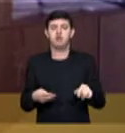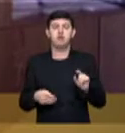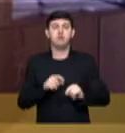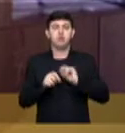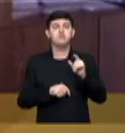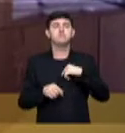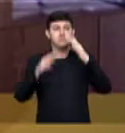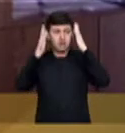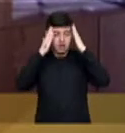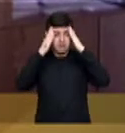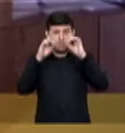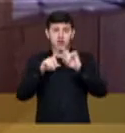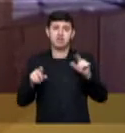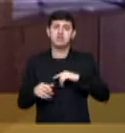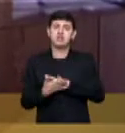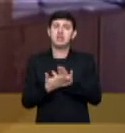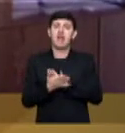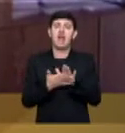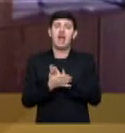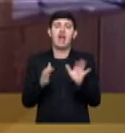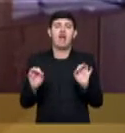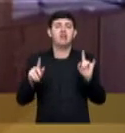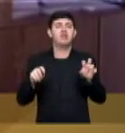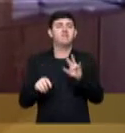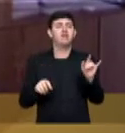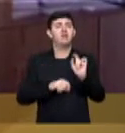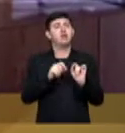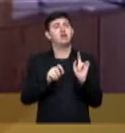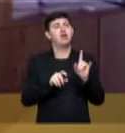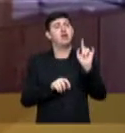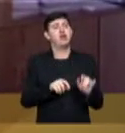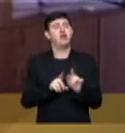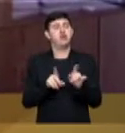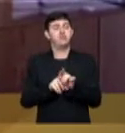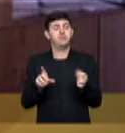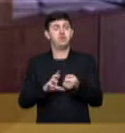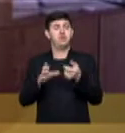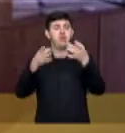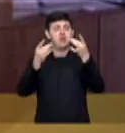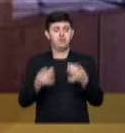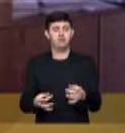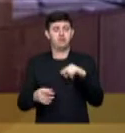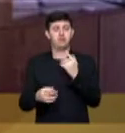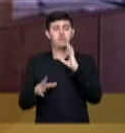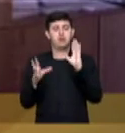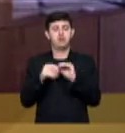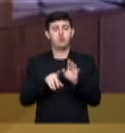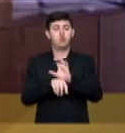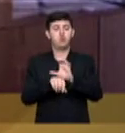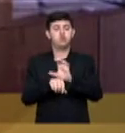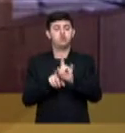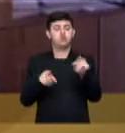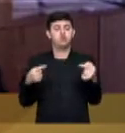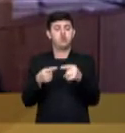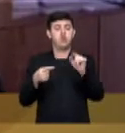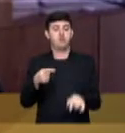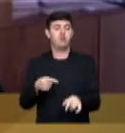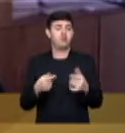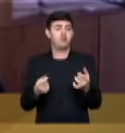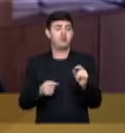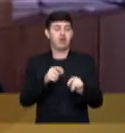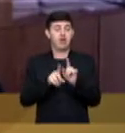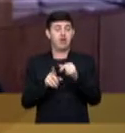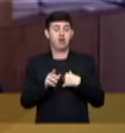bem. Mas de nada pode transpassar o mandamento constitucional desse princípio federativo. A integralidade da norma versa